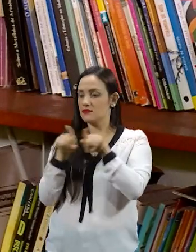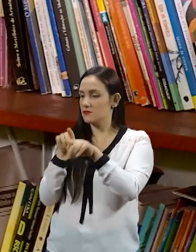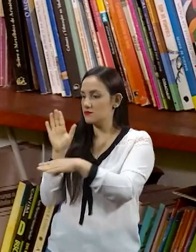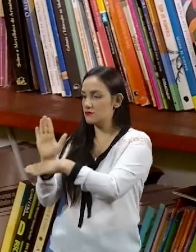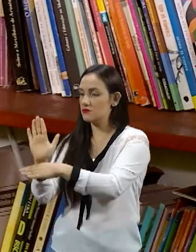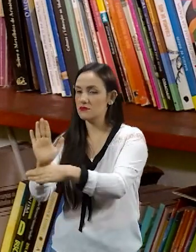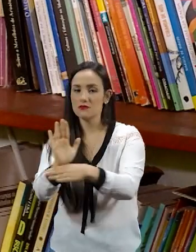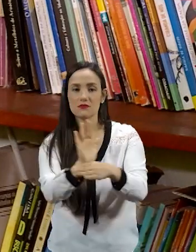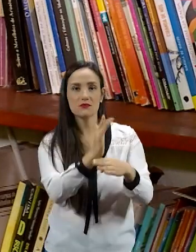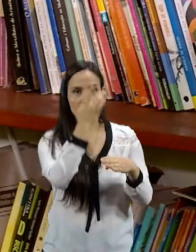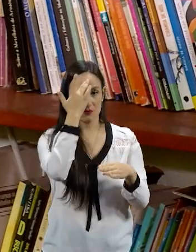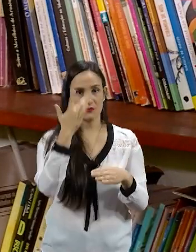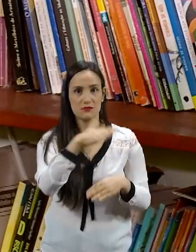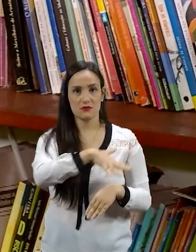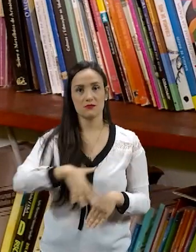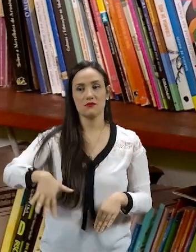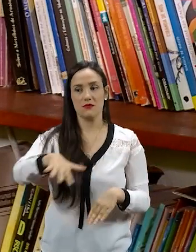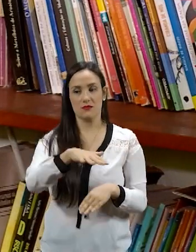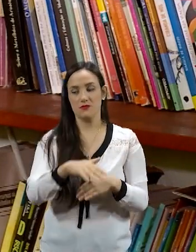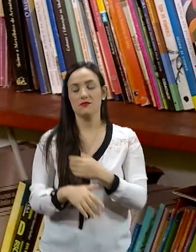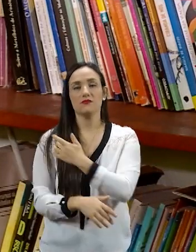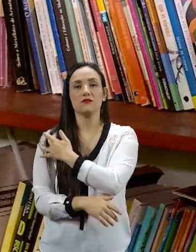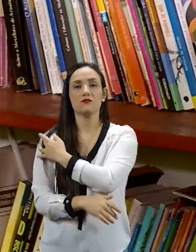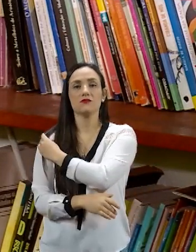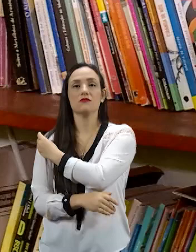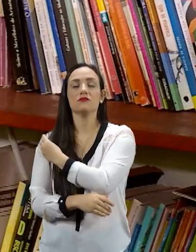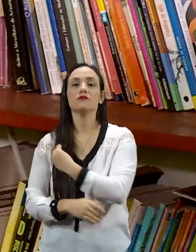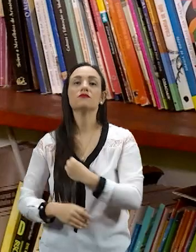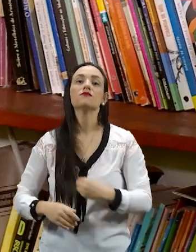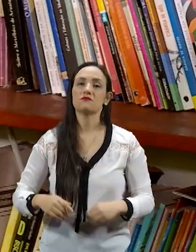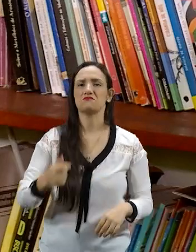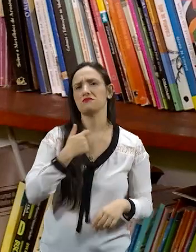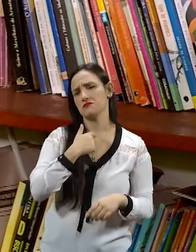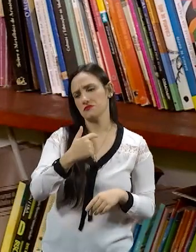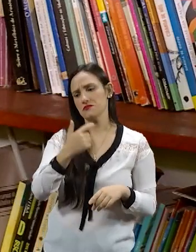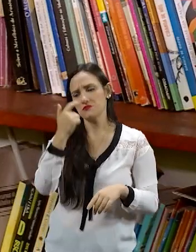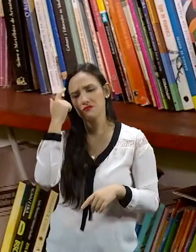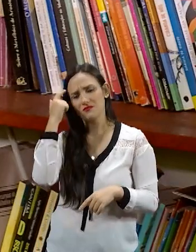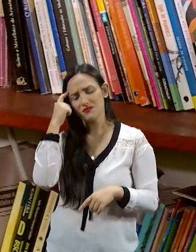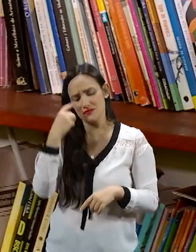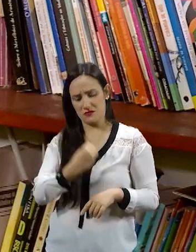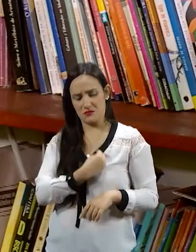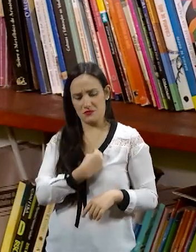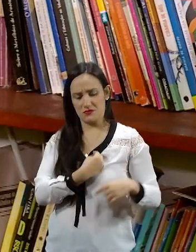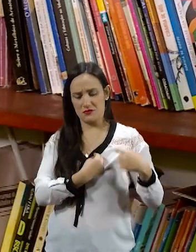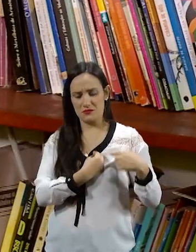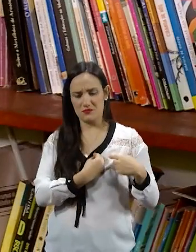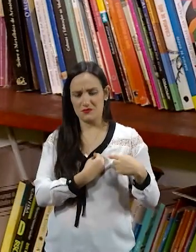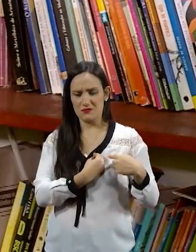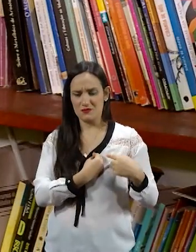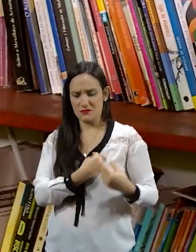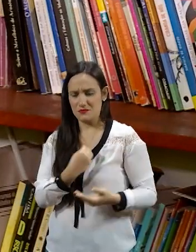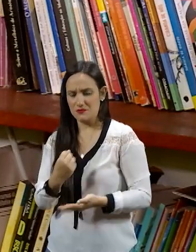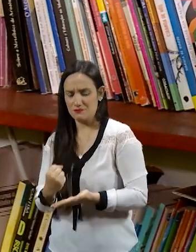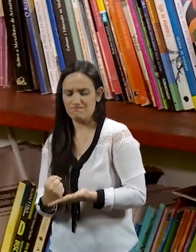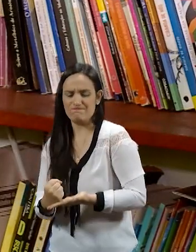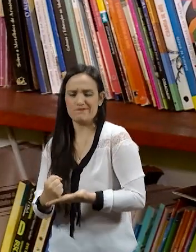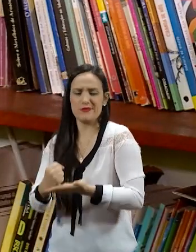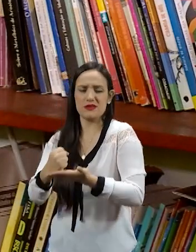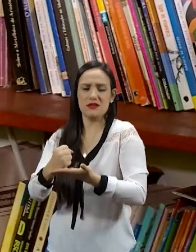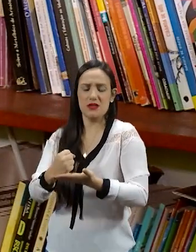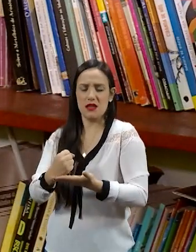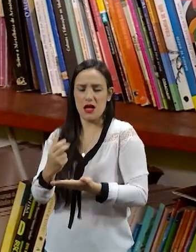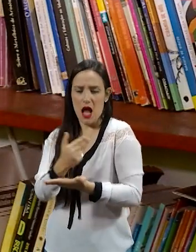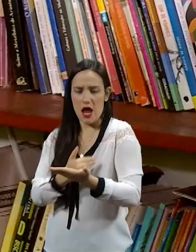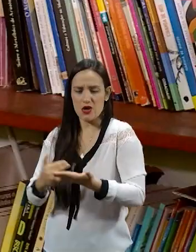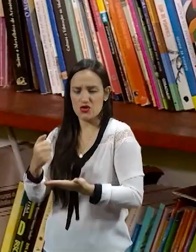pessoas que estão ao meu lado. Então eu acho que a arte ela está para a vida da gente como um grande